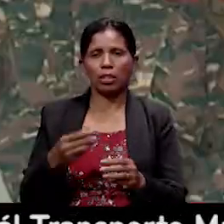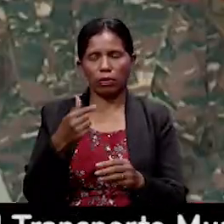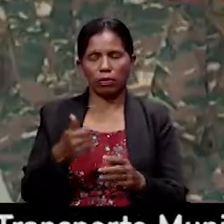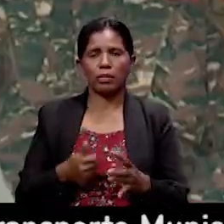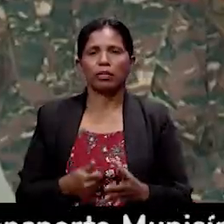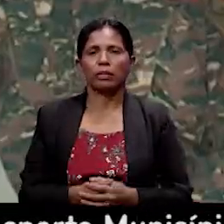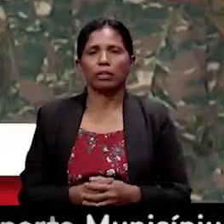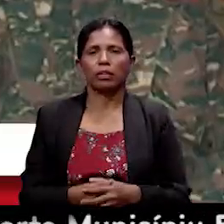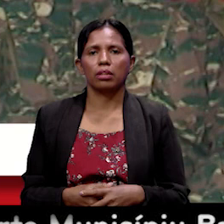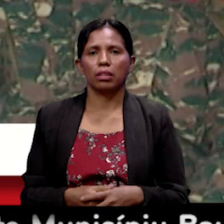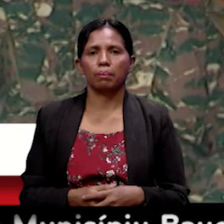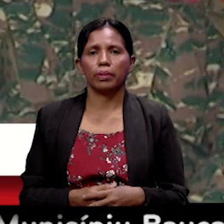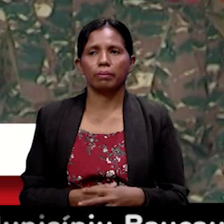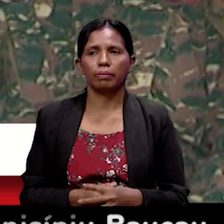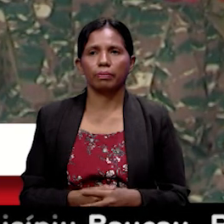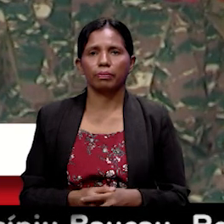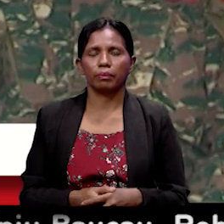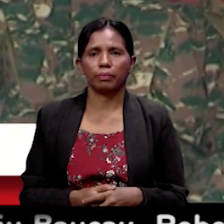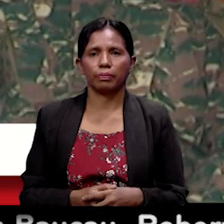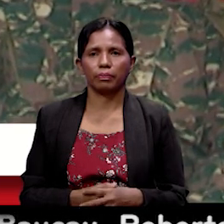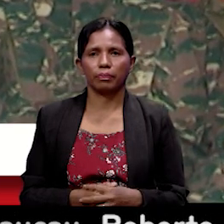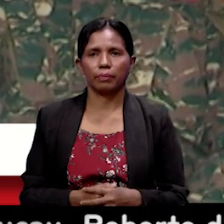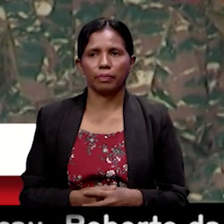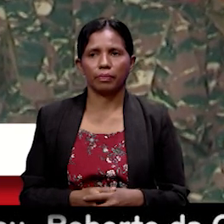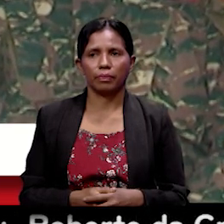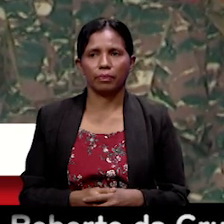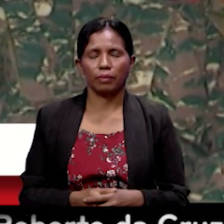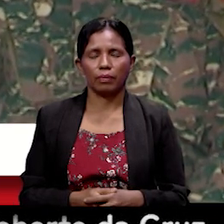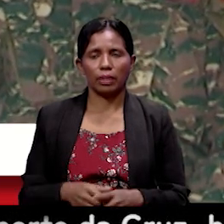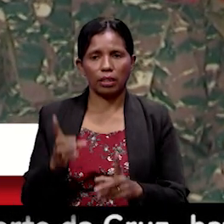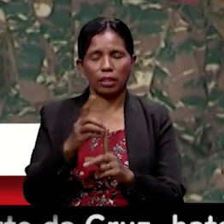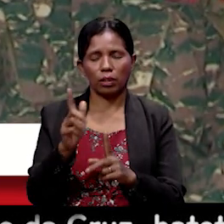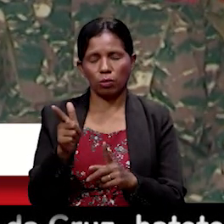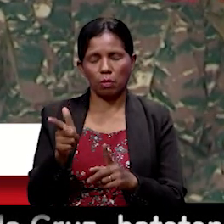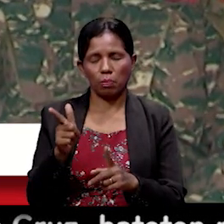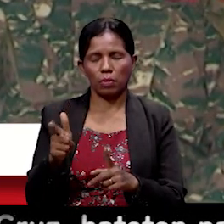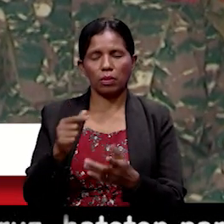Mudansa atividade na FATI, 20 de agosto, dia